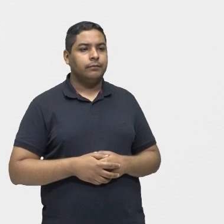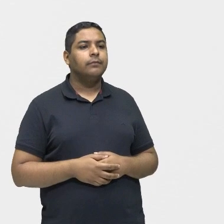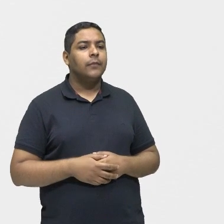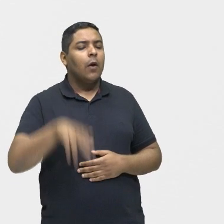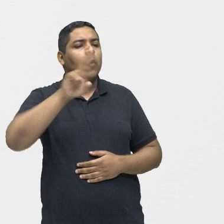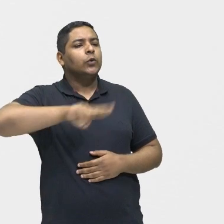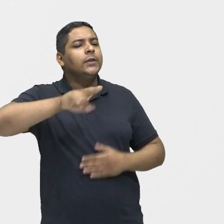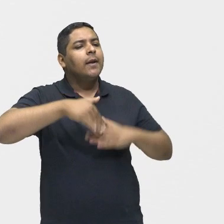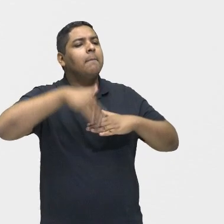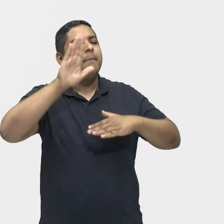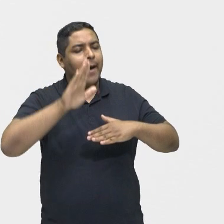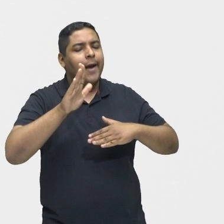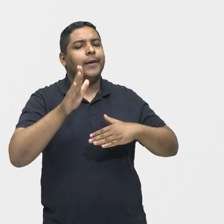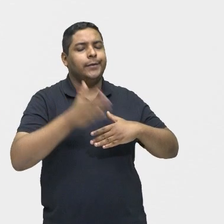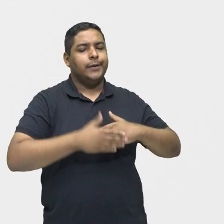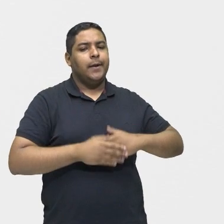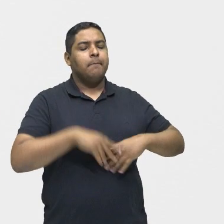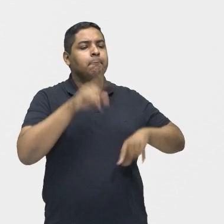utilizar mais matéria-prima.